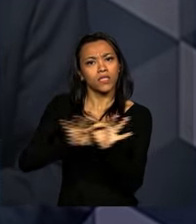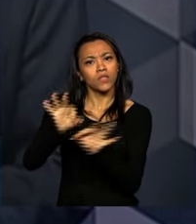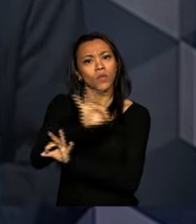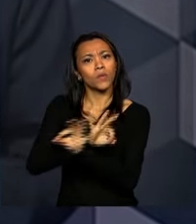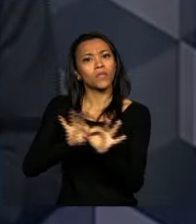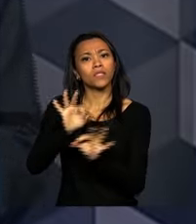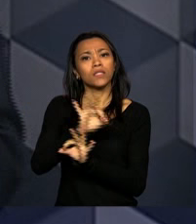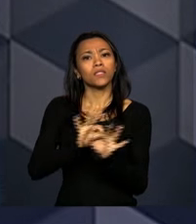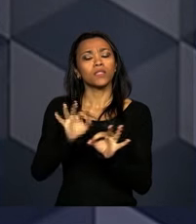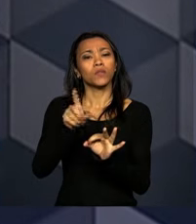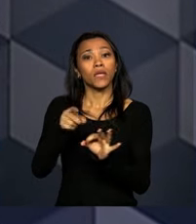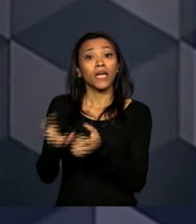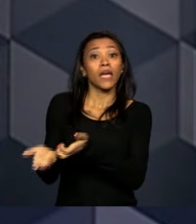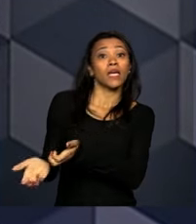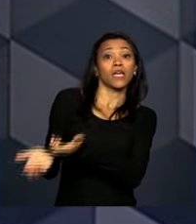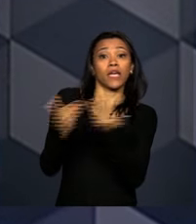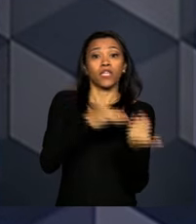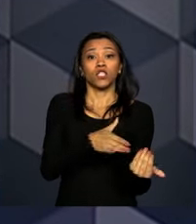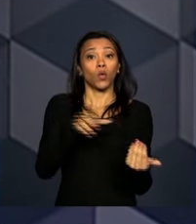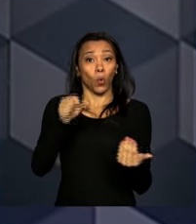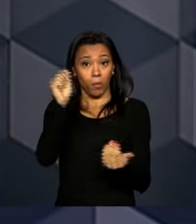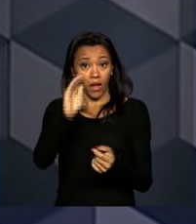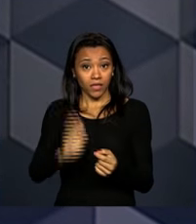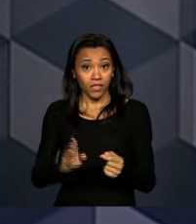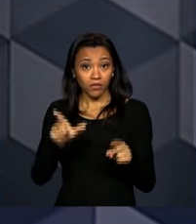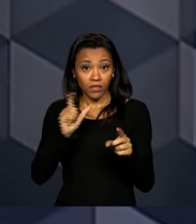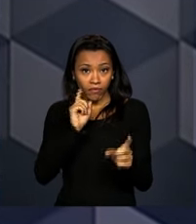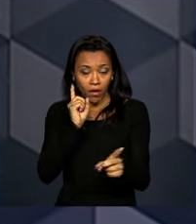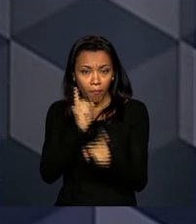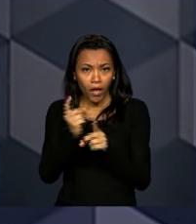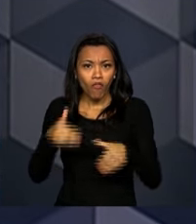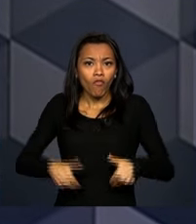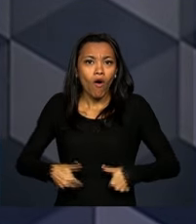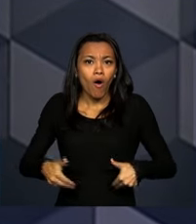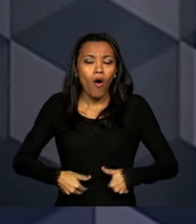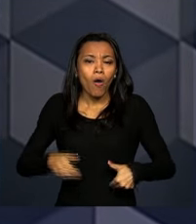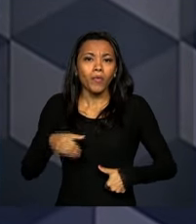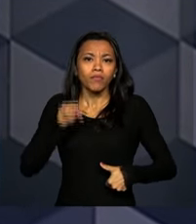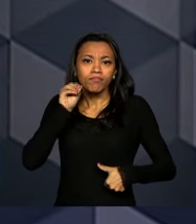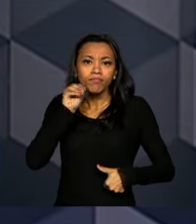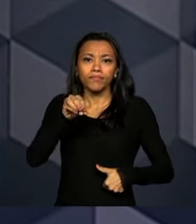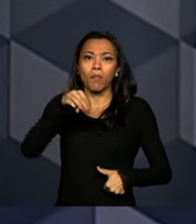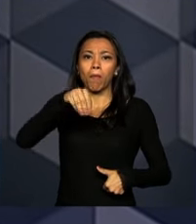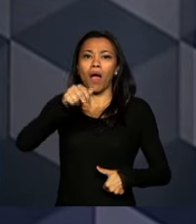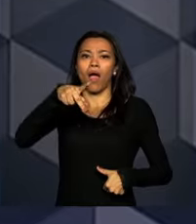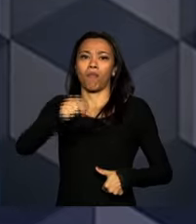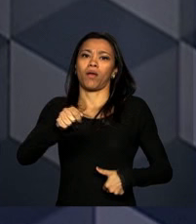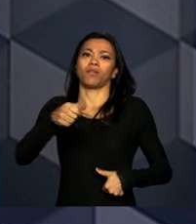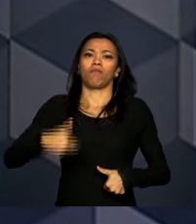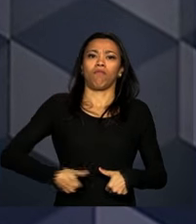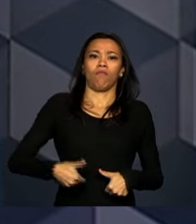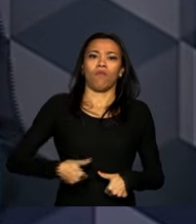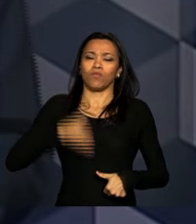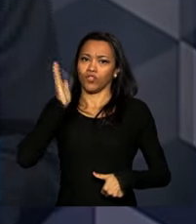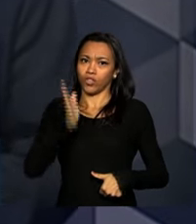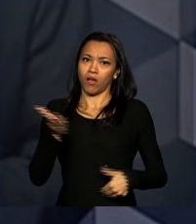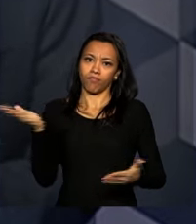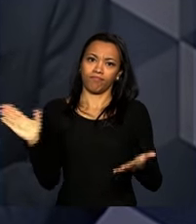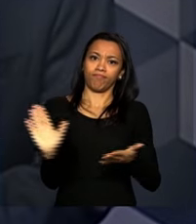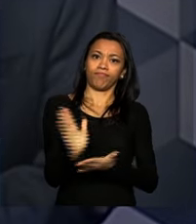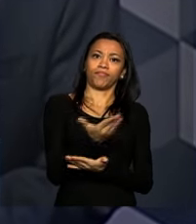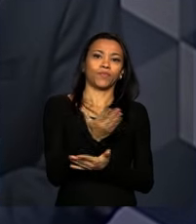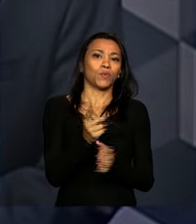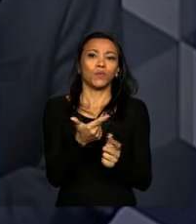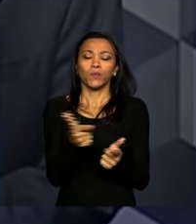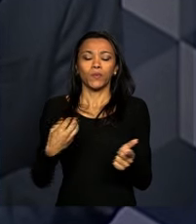Brasil do mapa da fome, reconhecendo o êxito das nossas políticas públicas